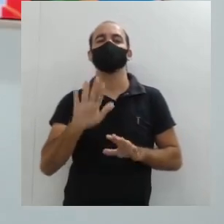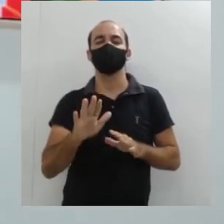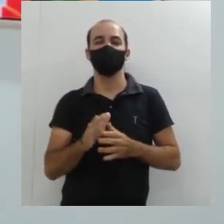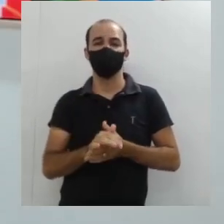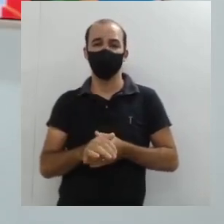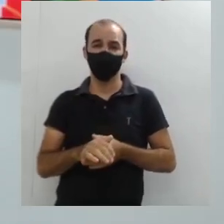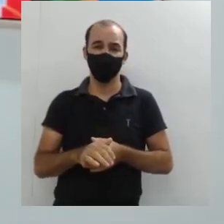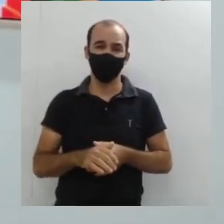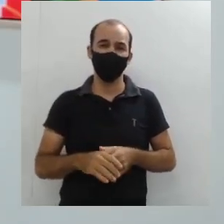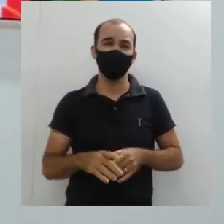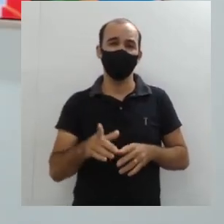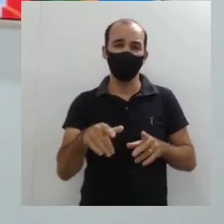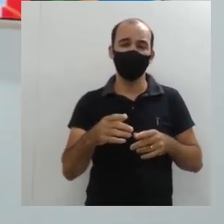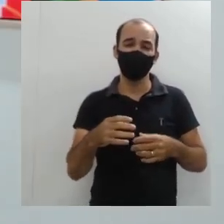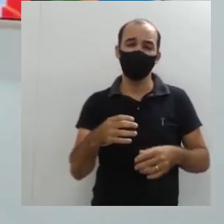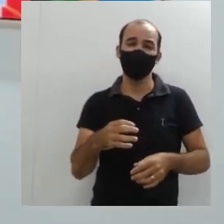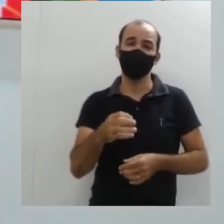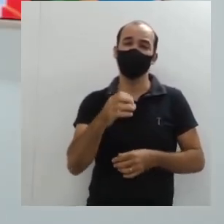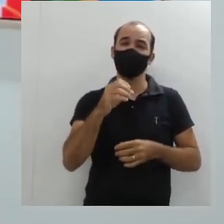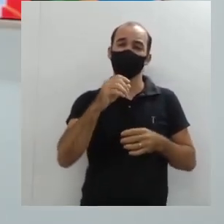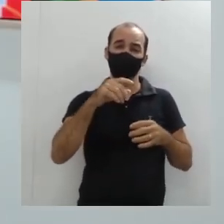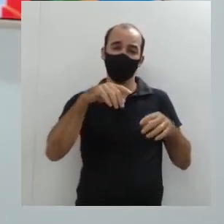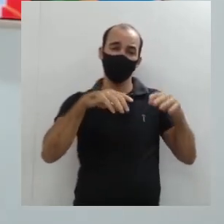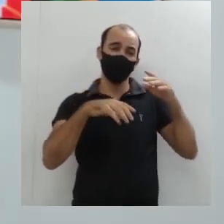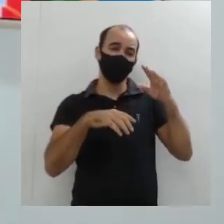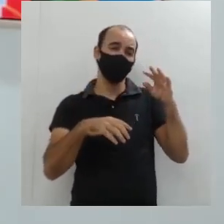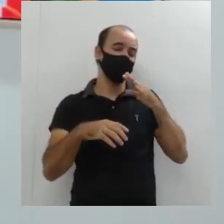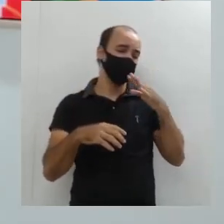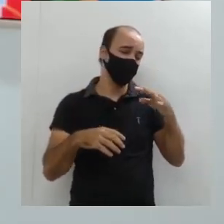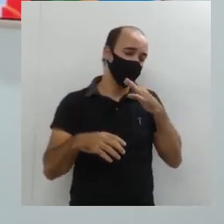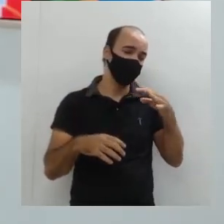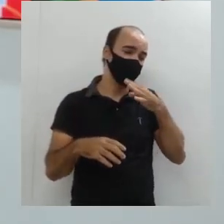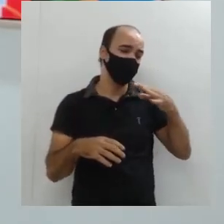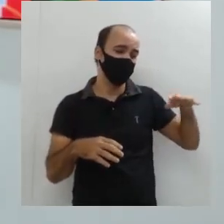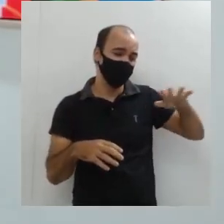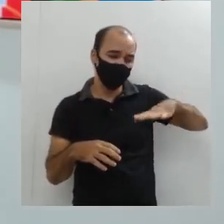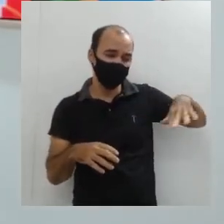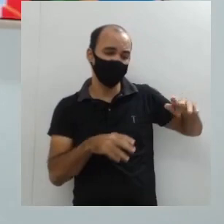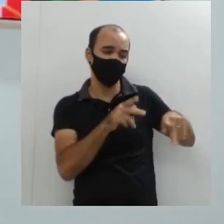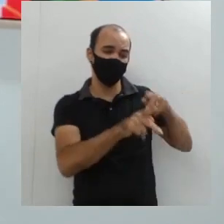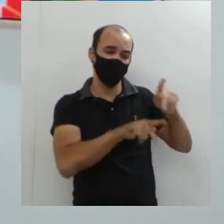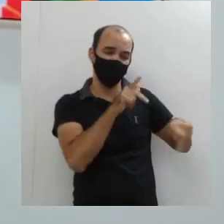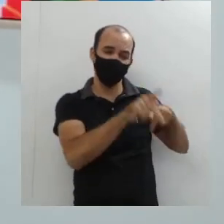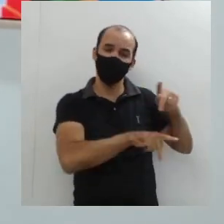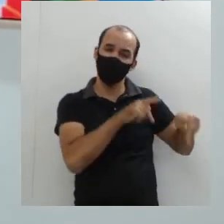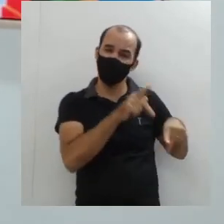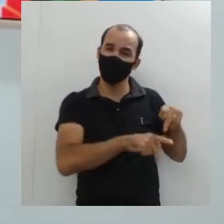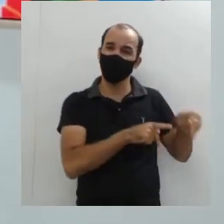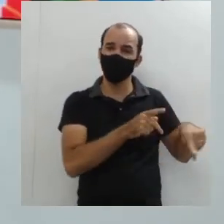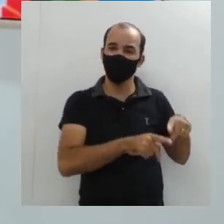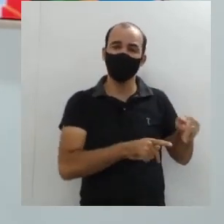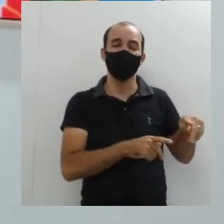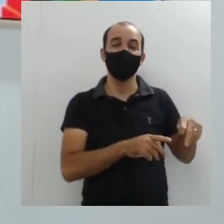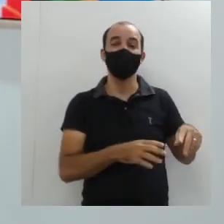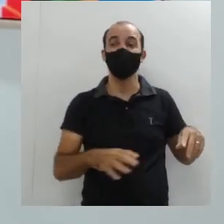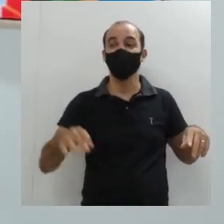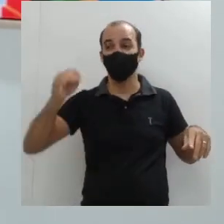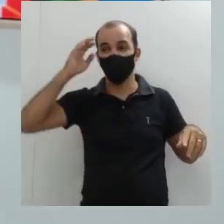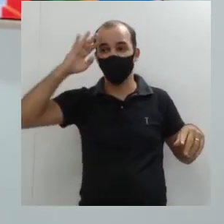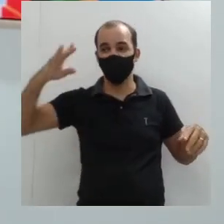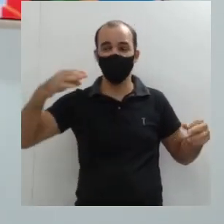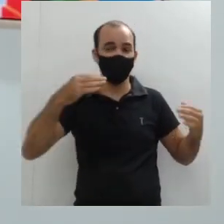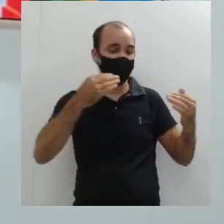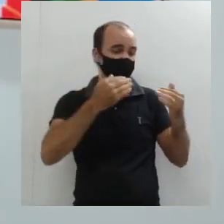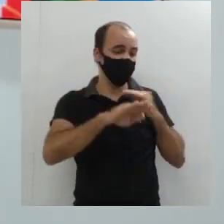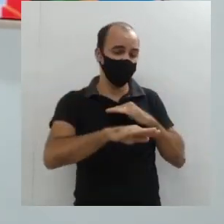só, senso comum? A filosofia vai nos levar a rompermos com o senso comum. Vai fazer com que